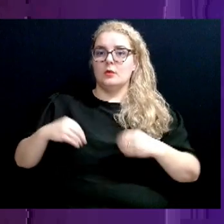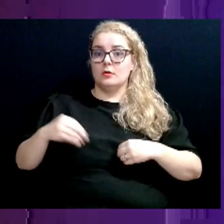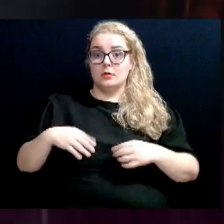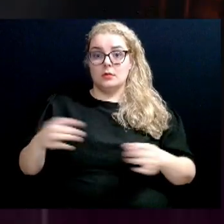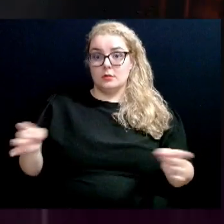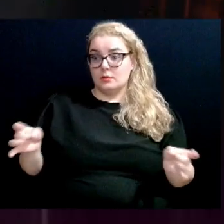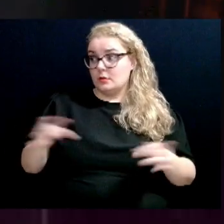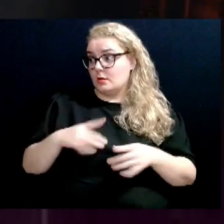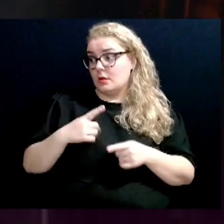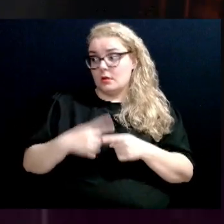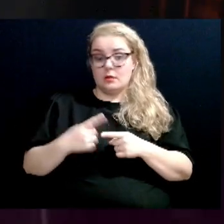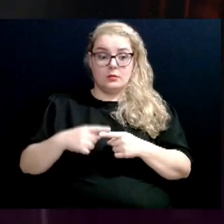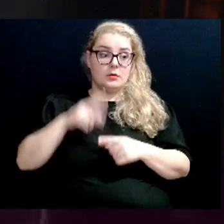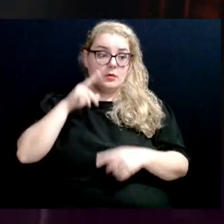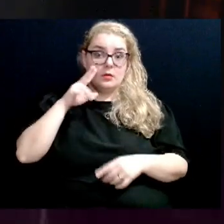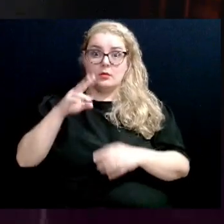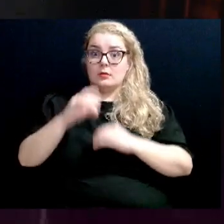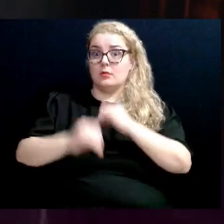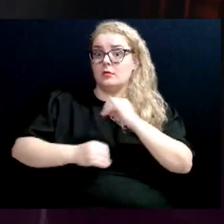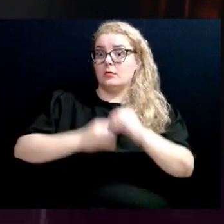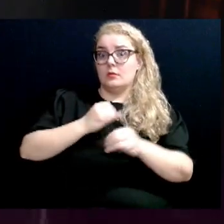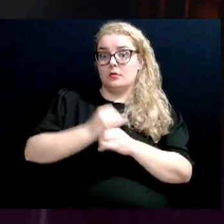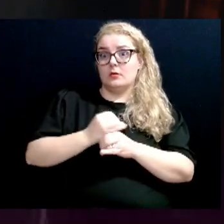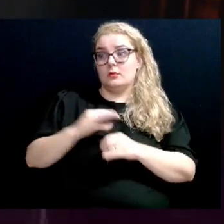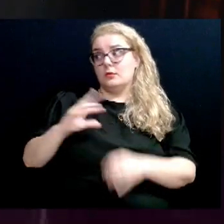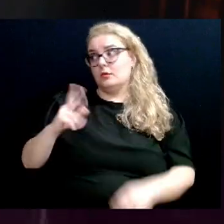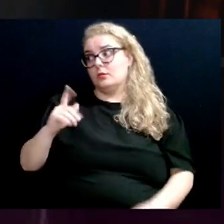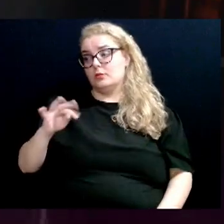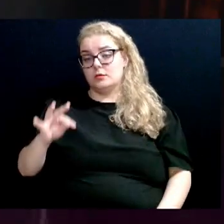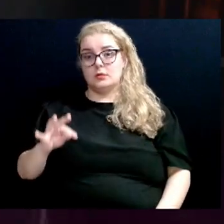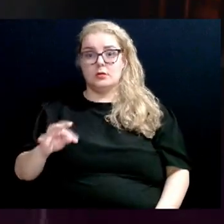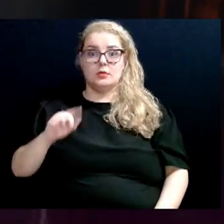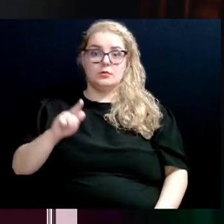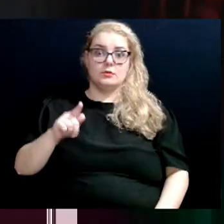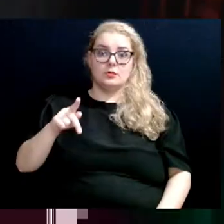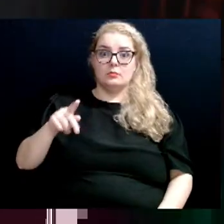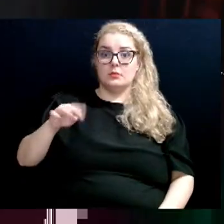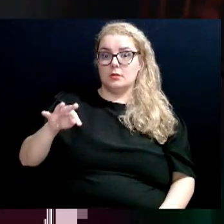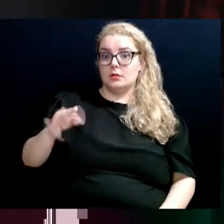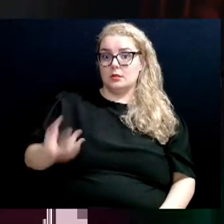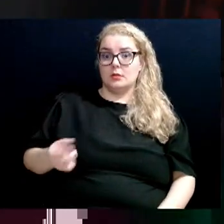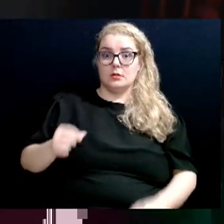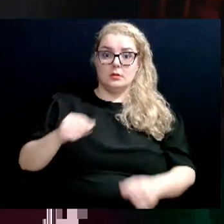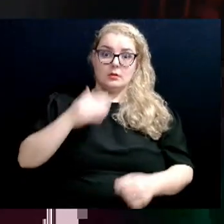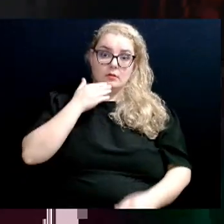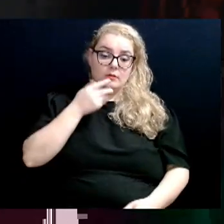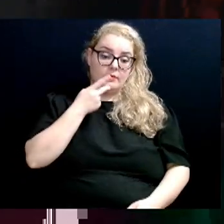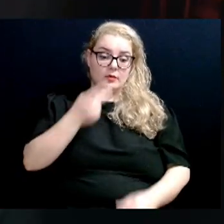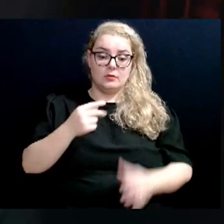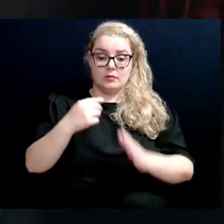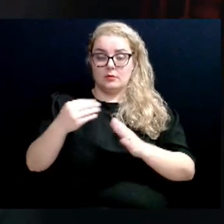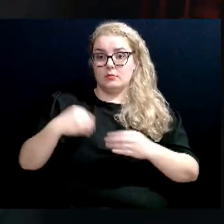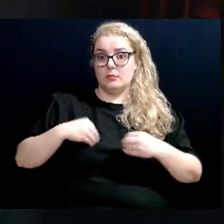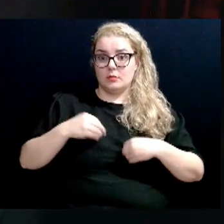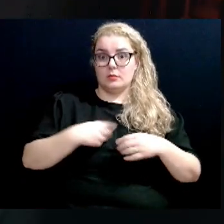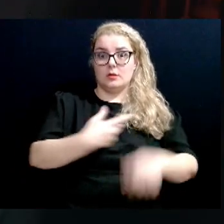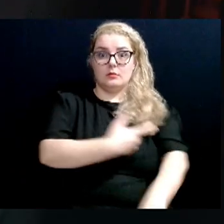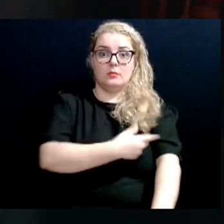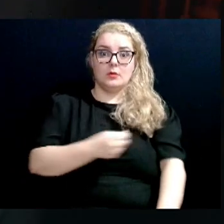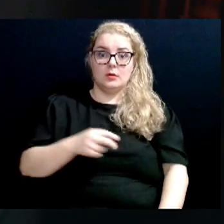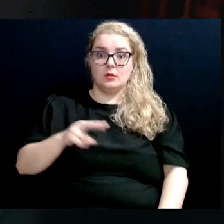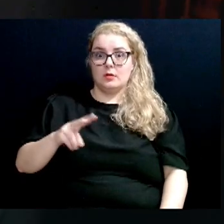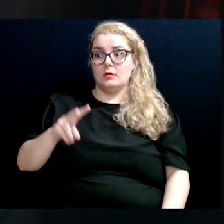olhei lá na internet, o ChatGPT falou que eu podia fazer todos esses exames, aí eu fiz esses exames, doutor, olha aqui, a minha vitamina B12 está